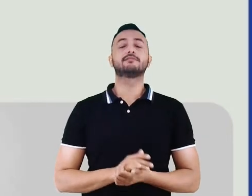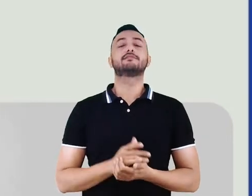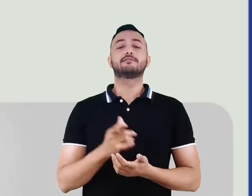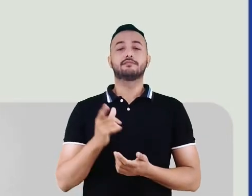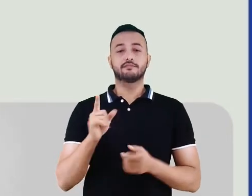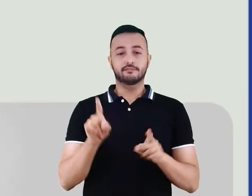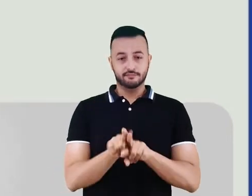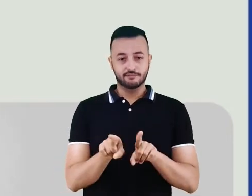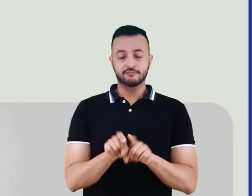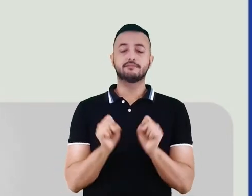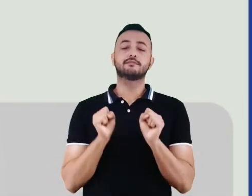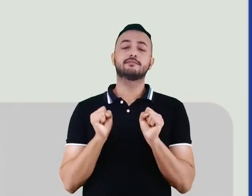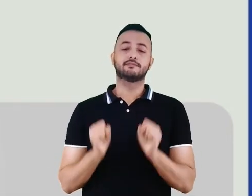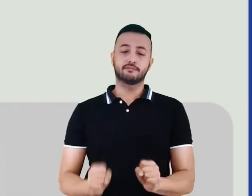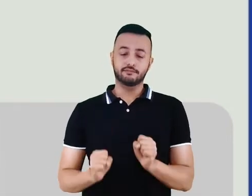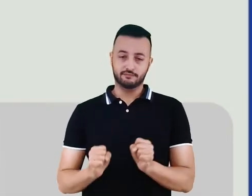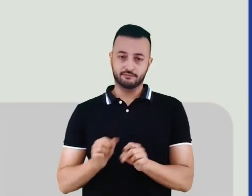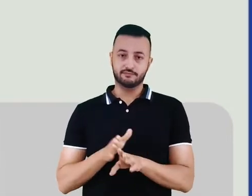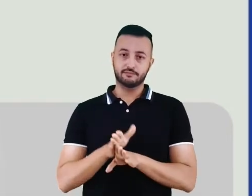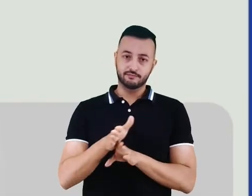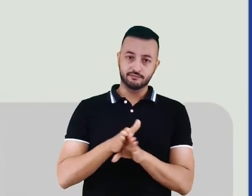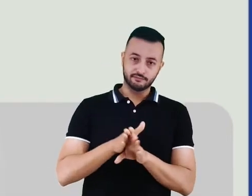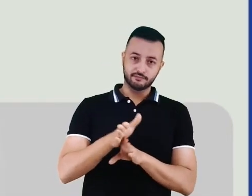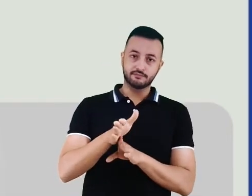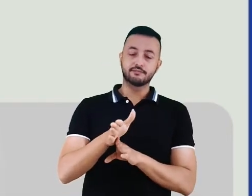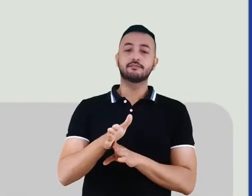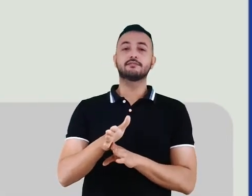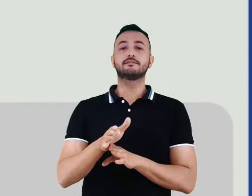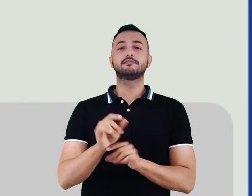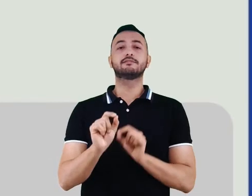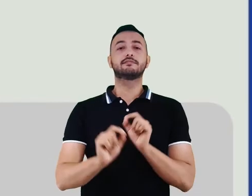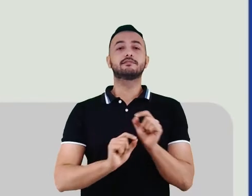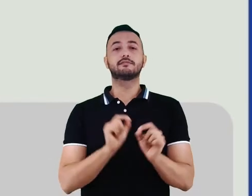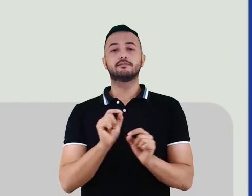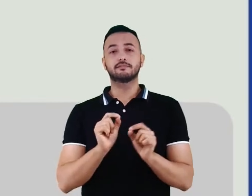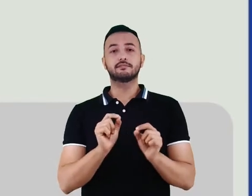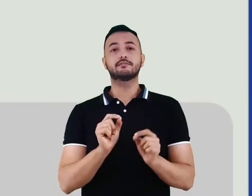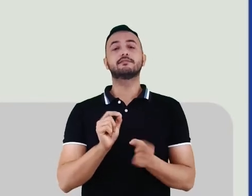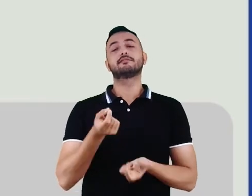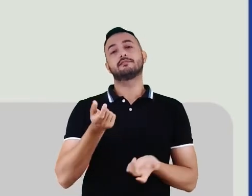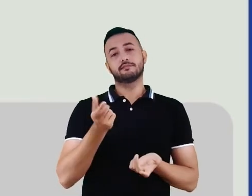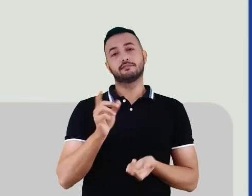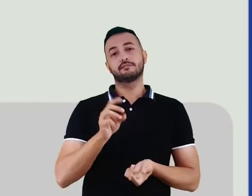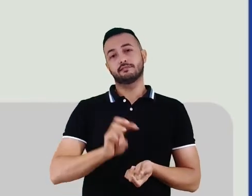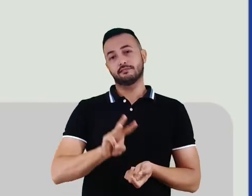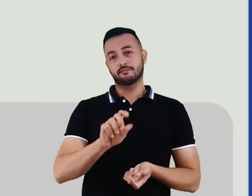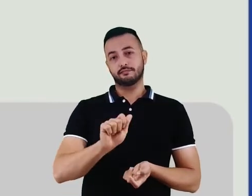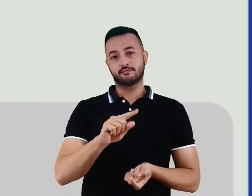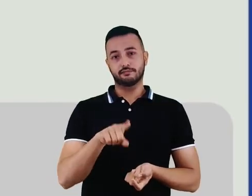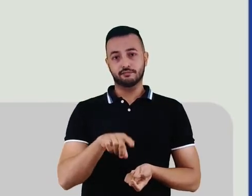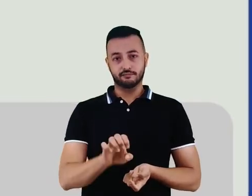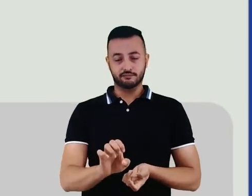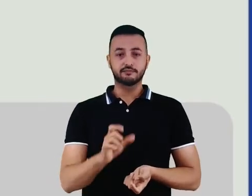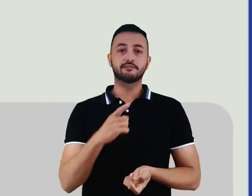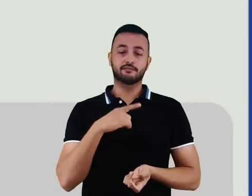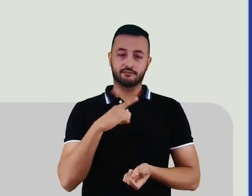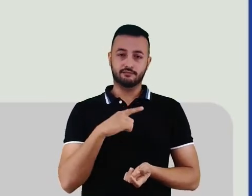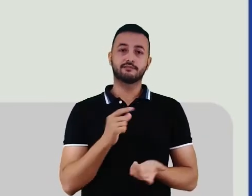Nós também podemos nos orientar quanto ao Waze, né? Quem aqui já usou